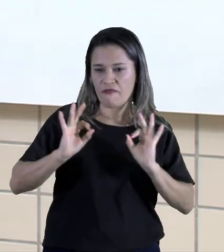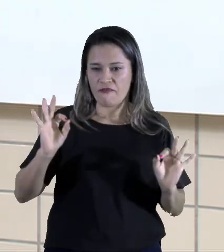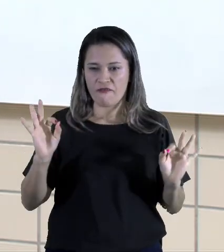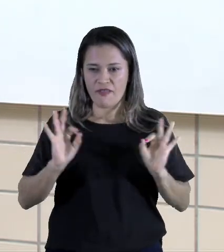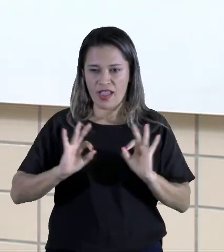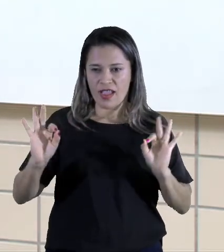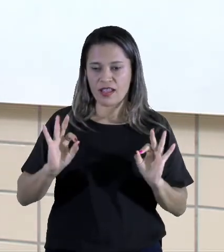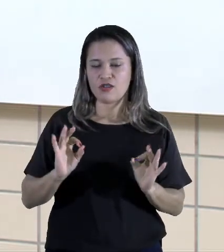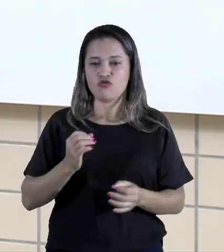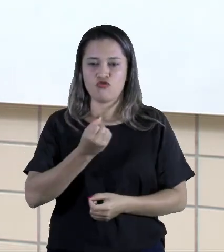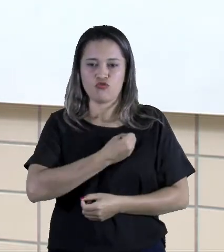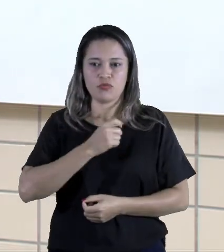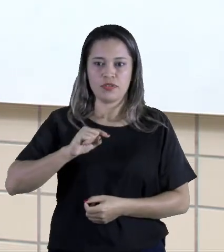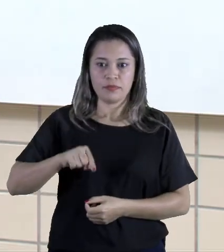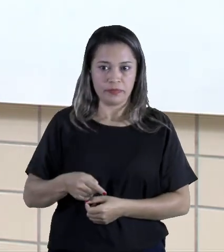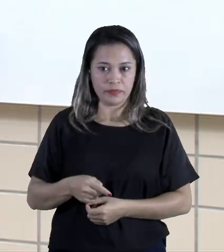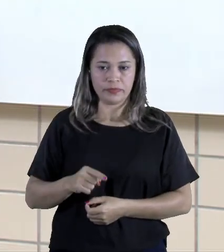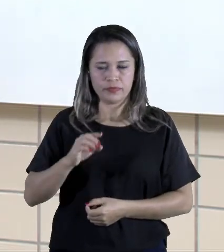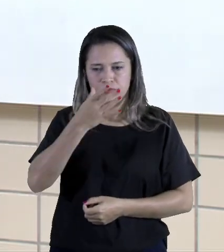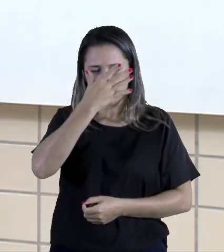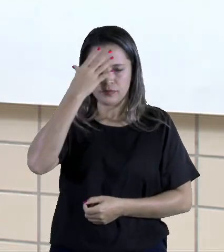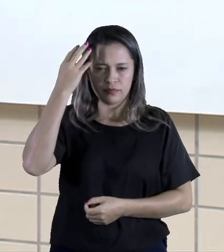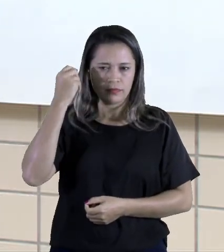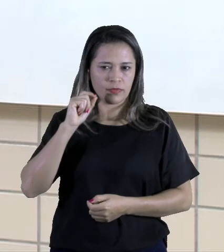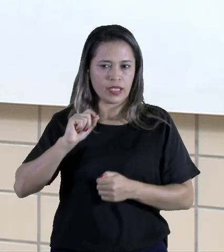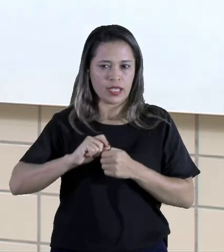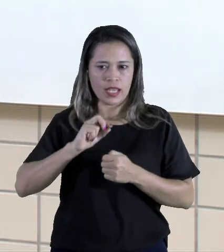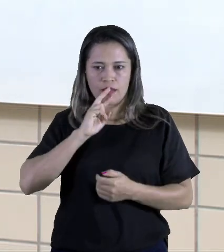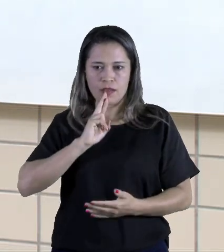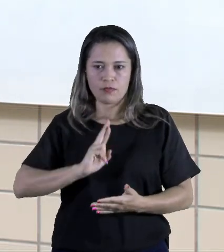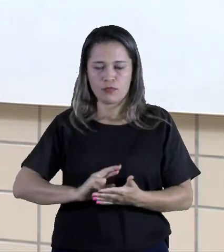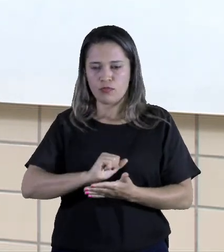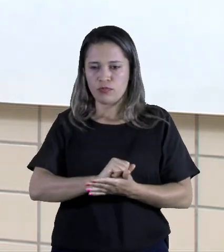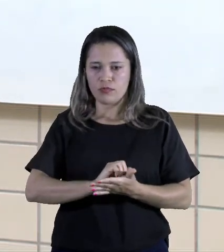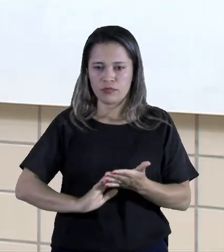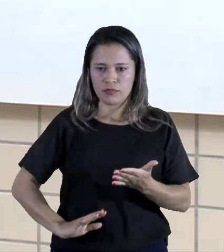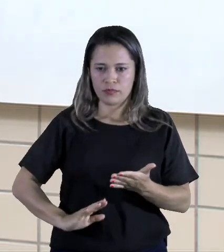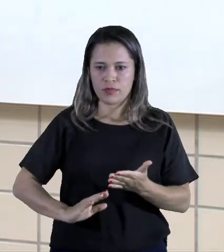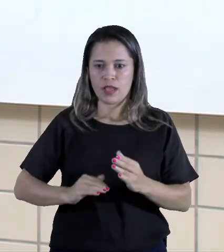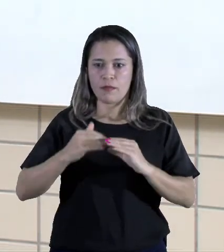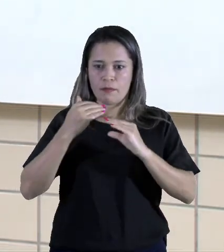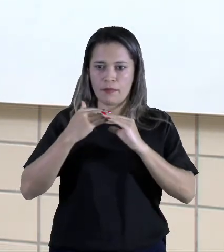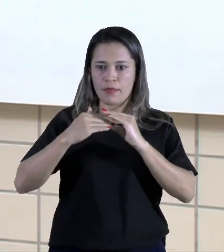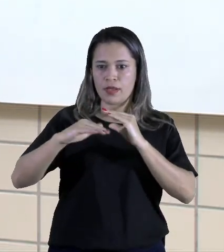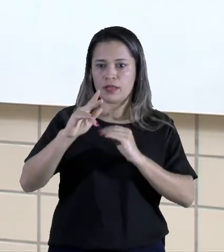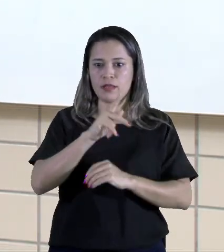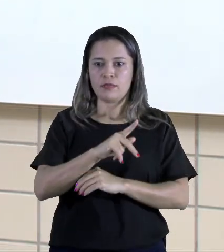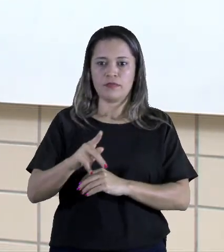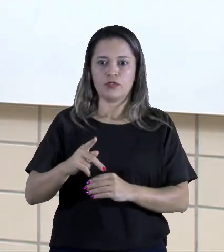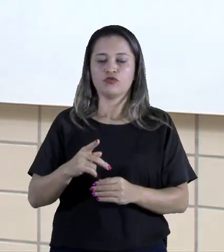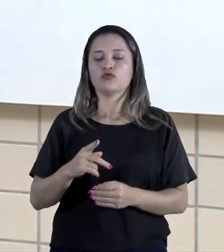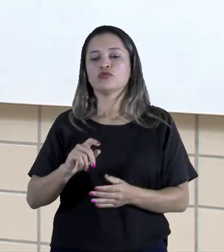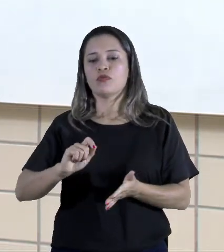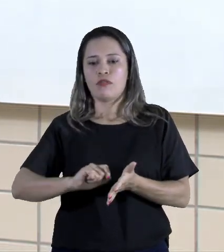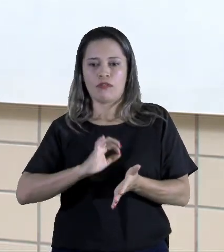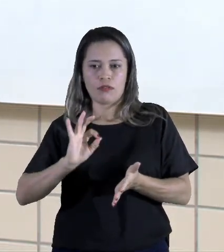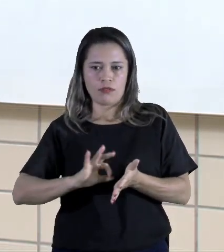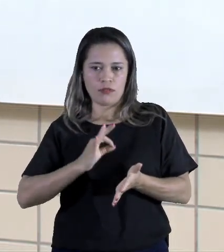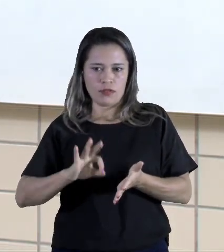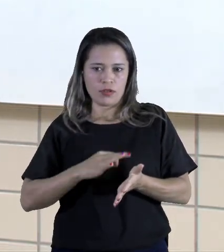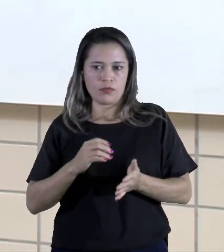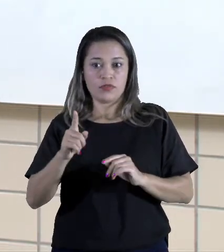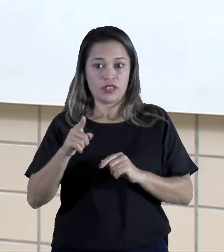números decimais. Não esqueça de responder às suas atividades e enviar para o seu professor corrigir, para assim você ser